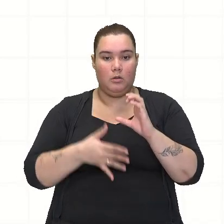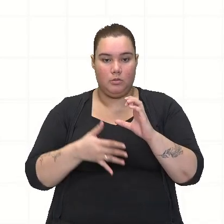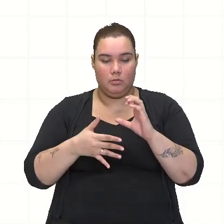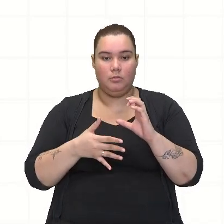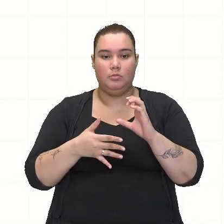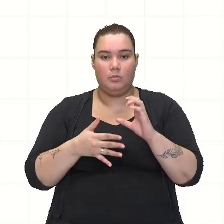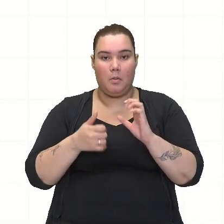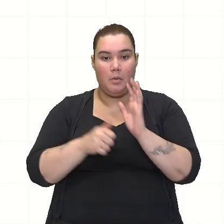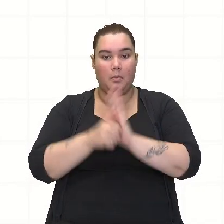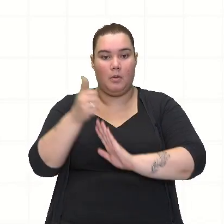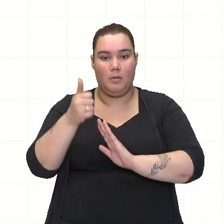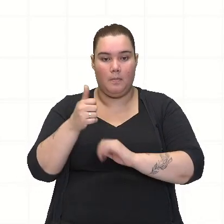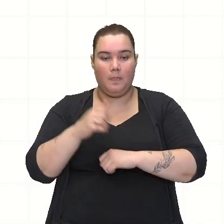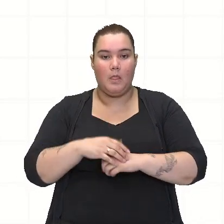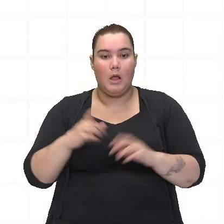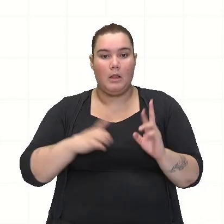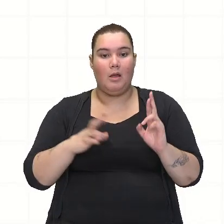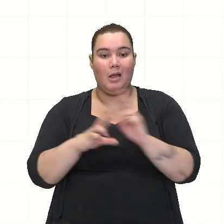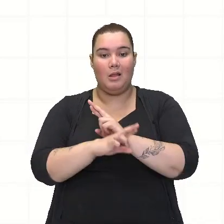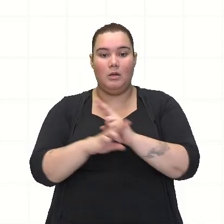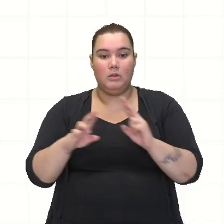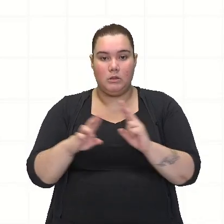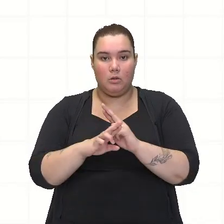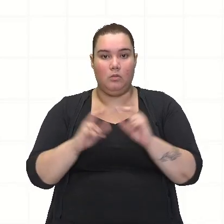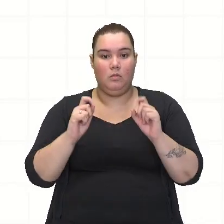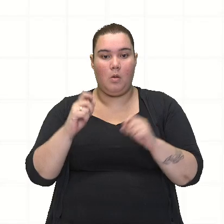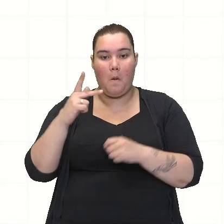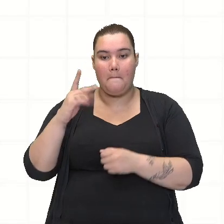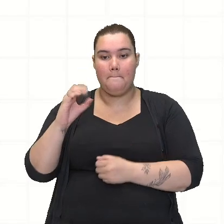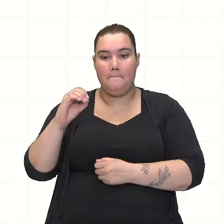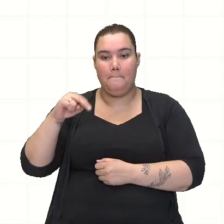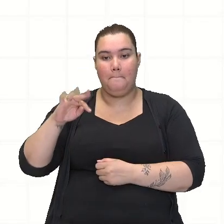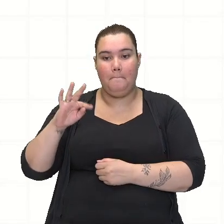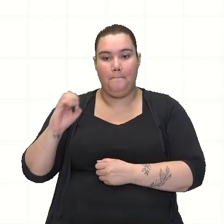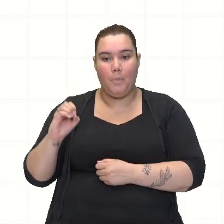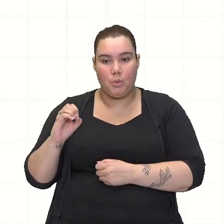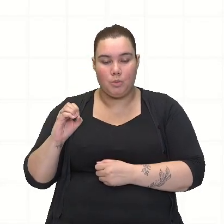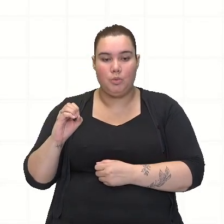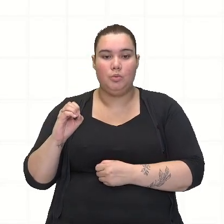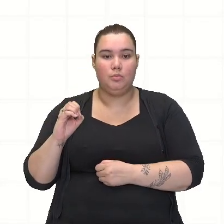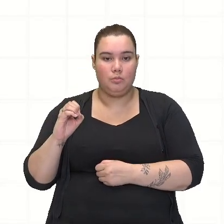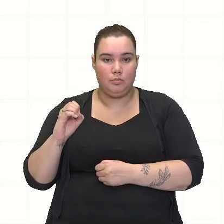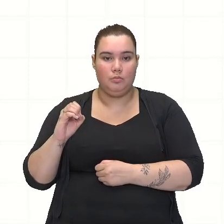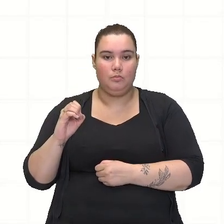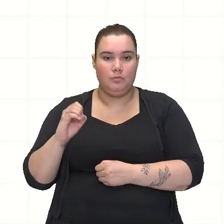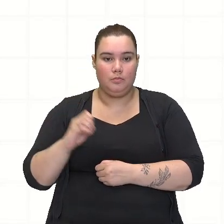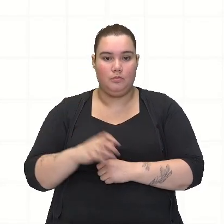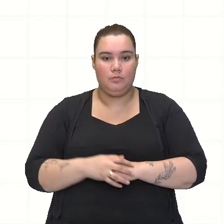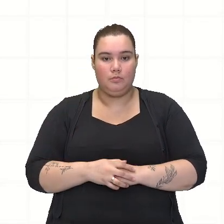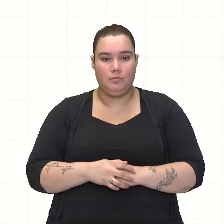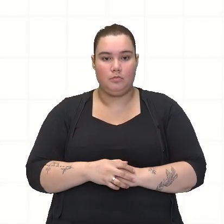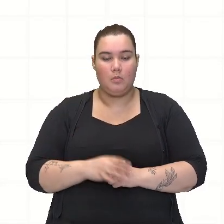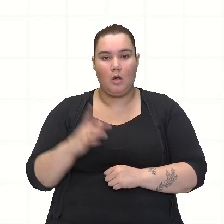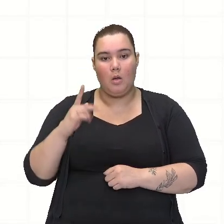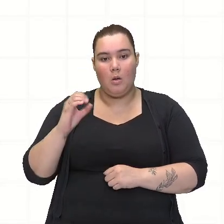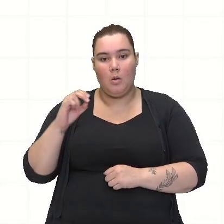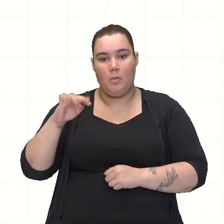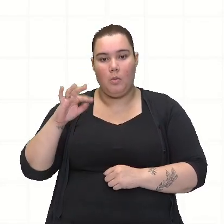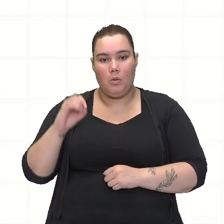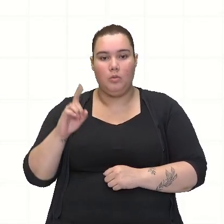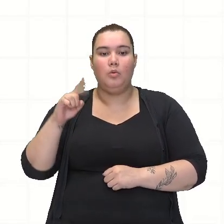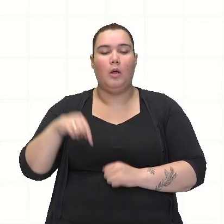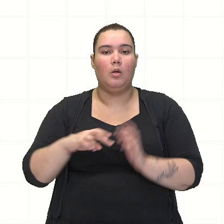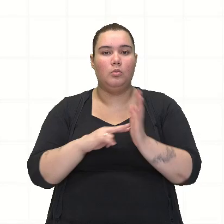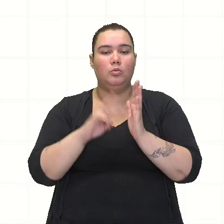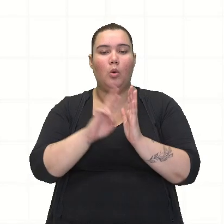você vai rotacionar em relação a um ponto chamado de quê, pessoal? Centro